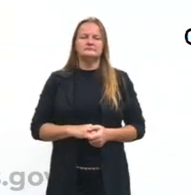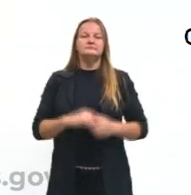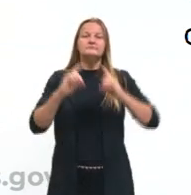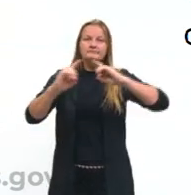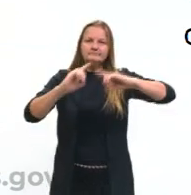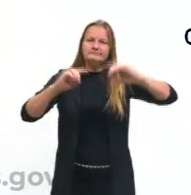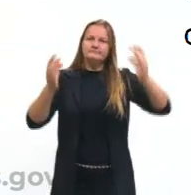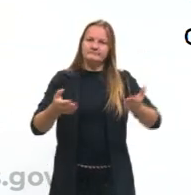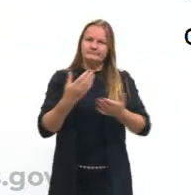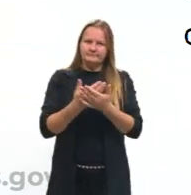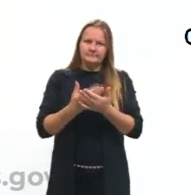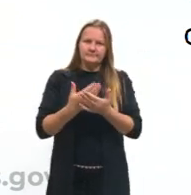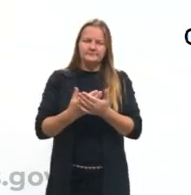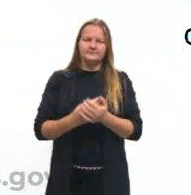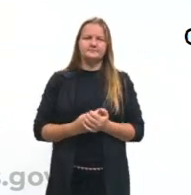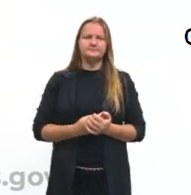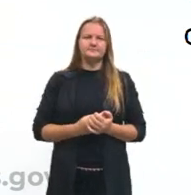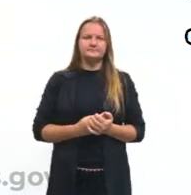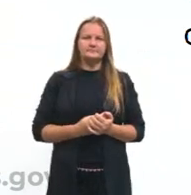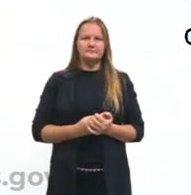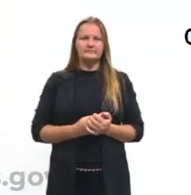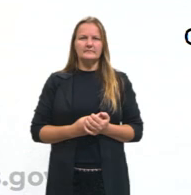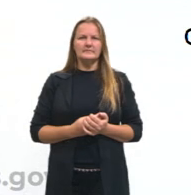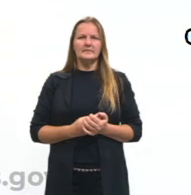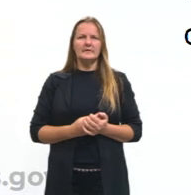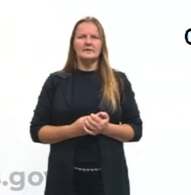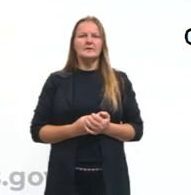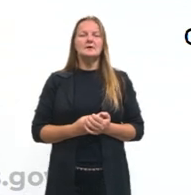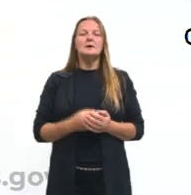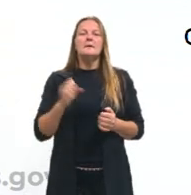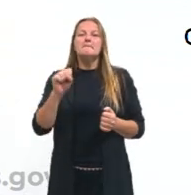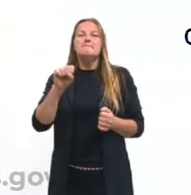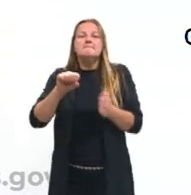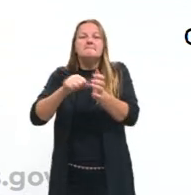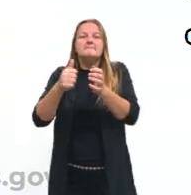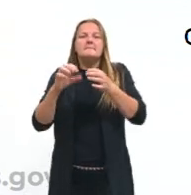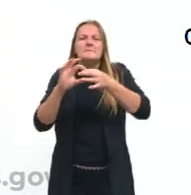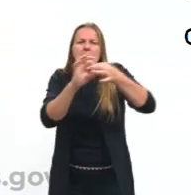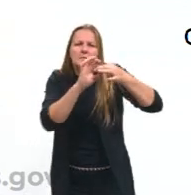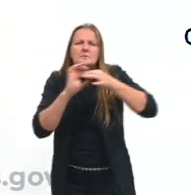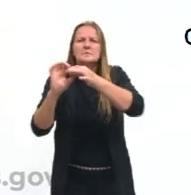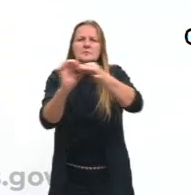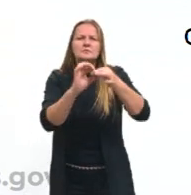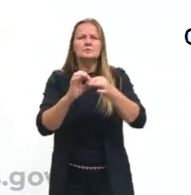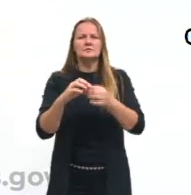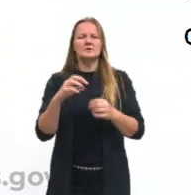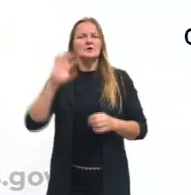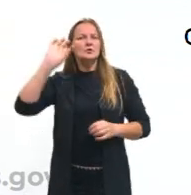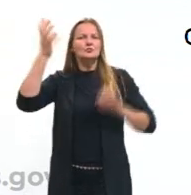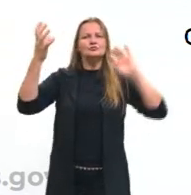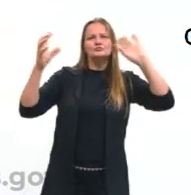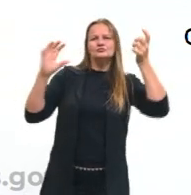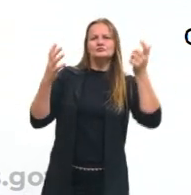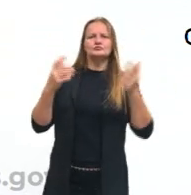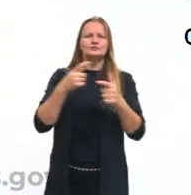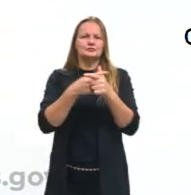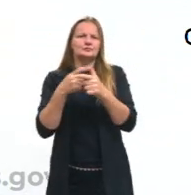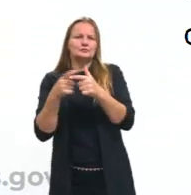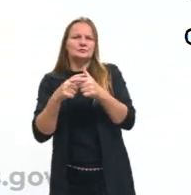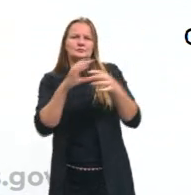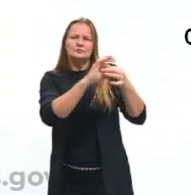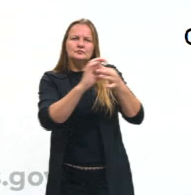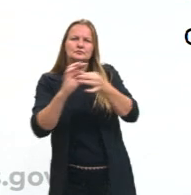isso né a olha os gregos que então Esse princípio unificador para resolver os problemas da realidade nós hoje